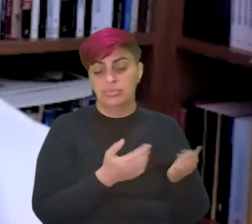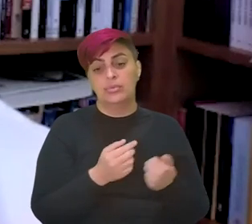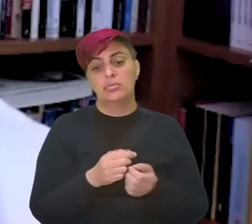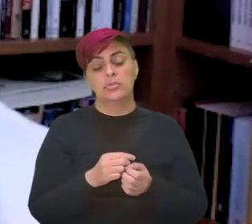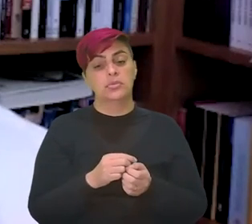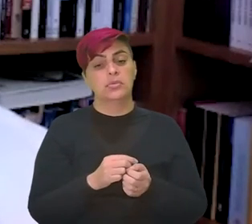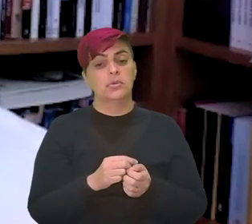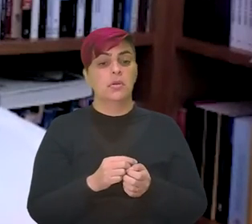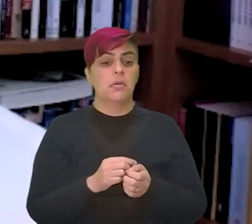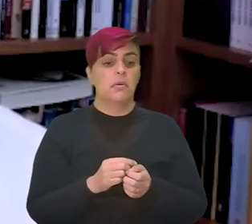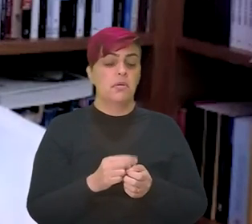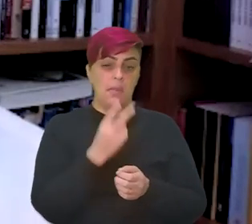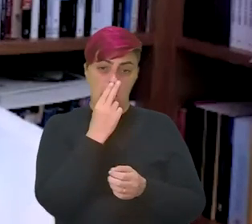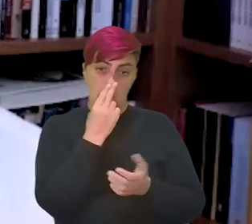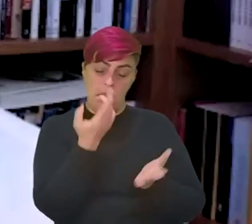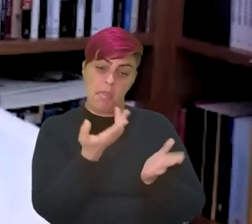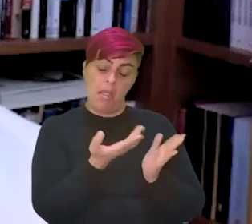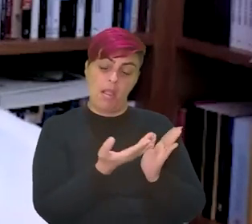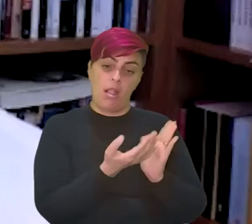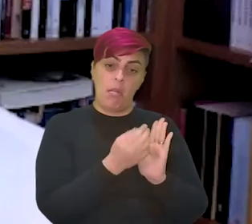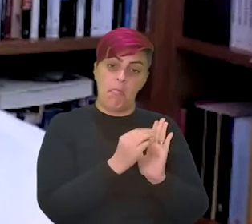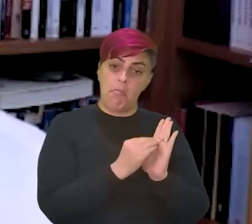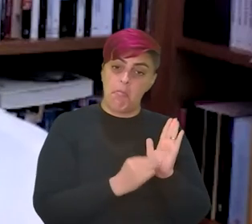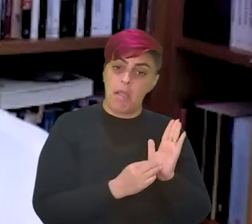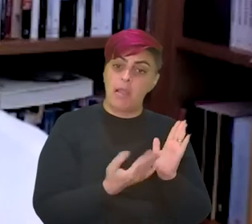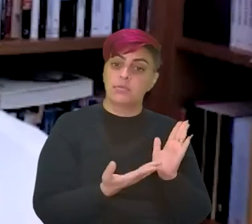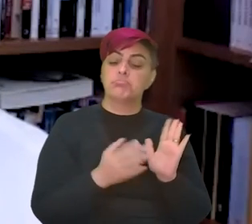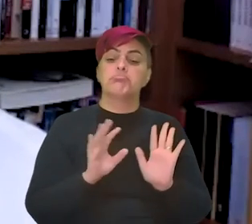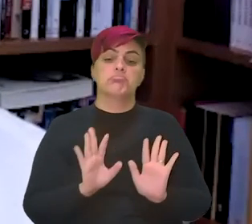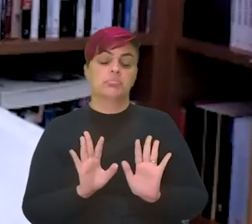entende ou entenderia como método, e, na verdade,